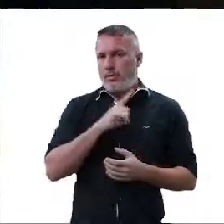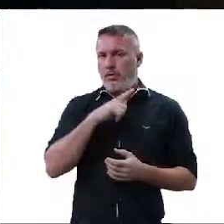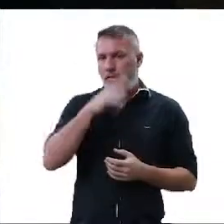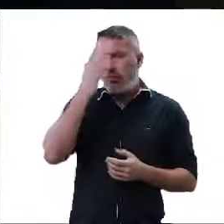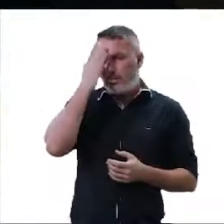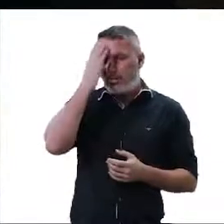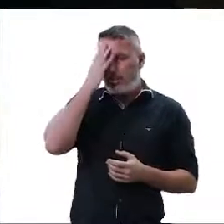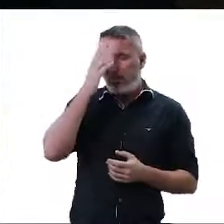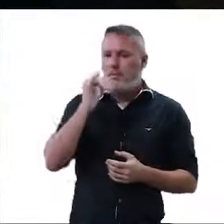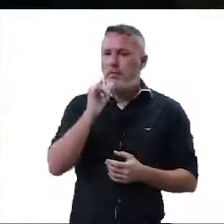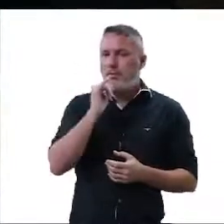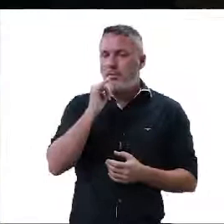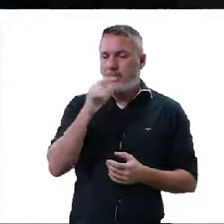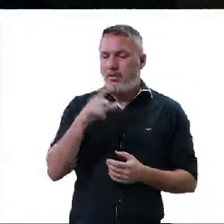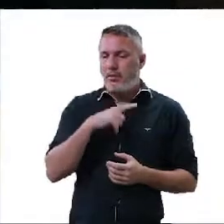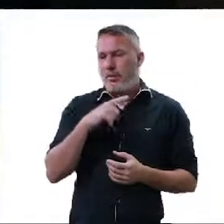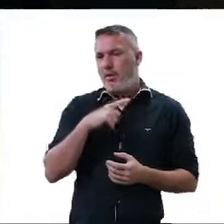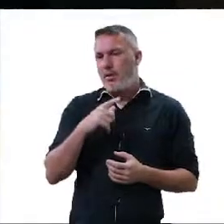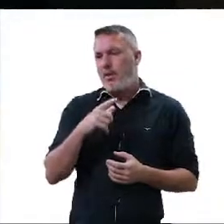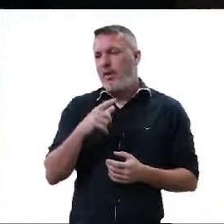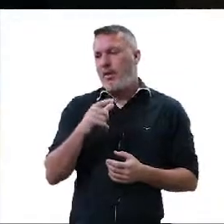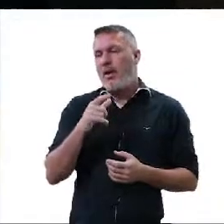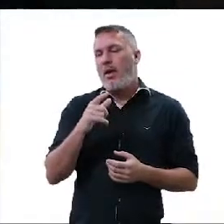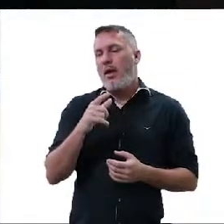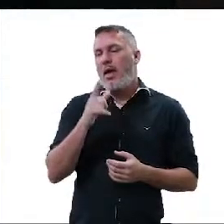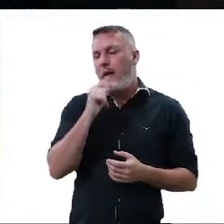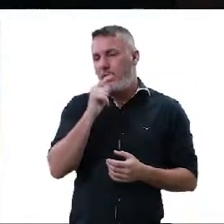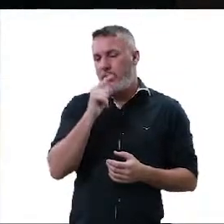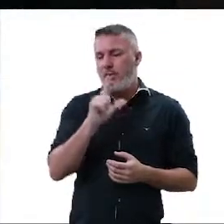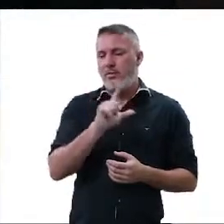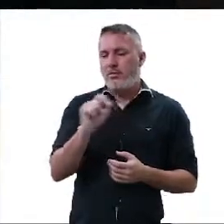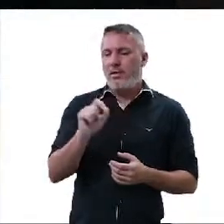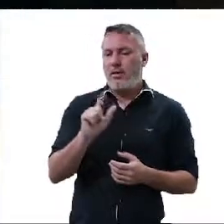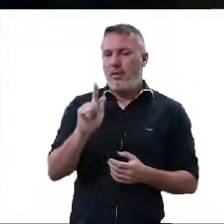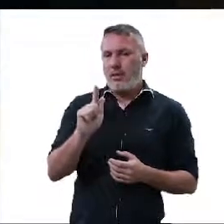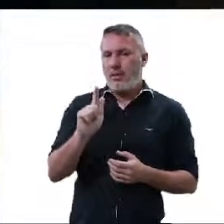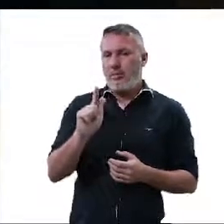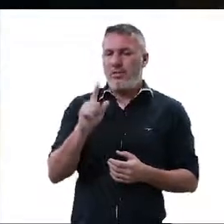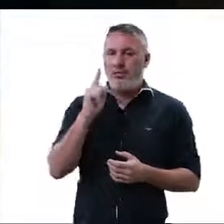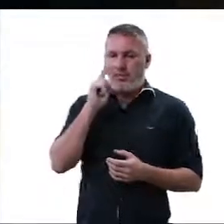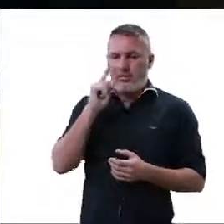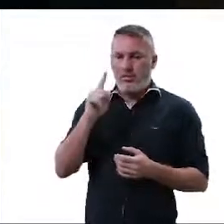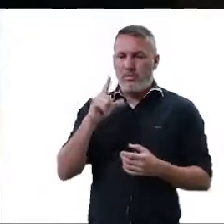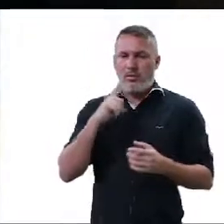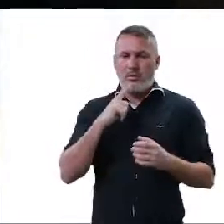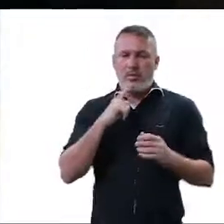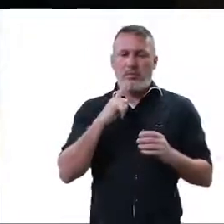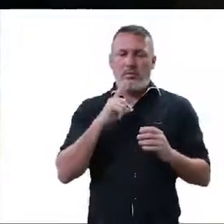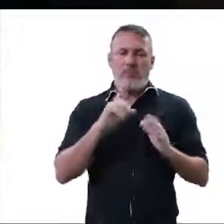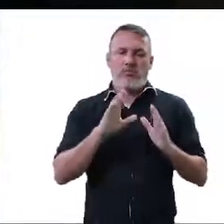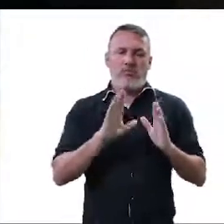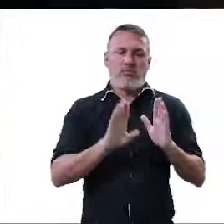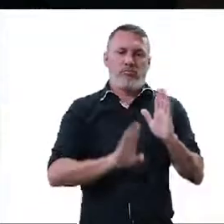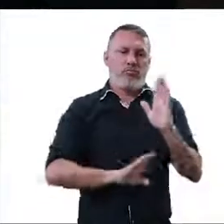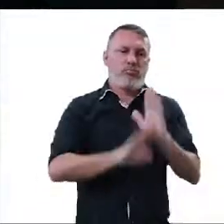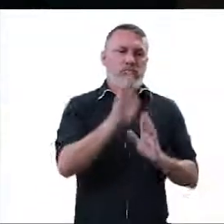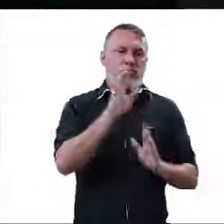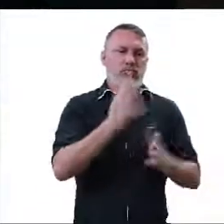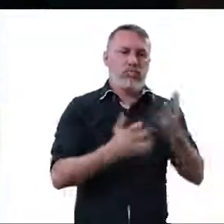ponto de ebulição em 100 graus centígrados ao nível do mar. Isso é uma